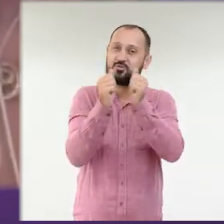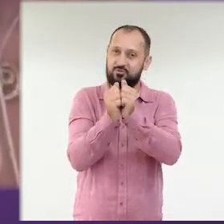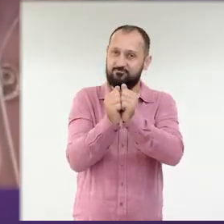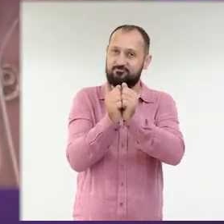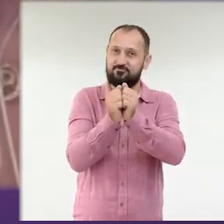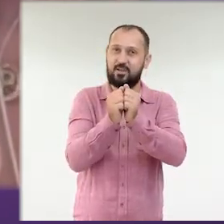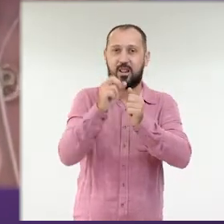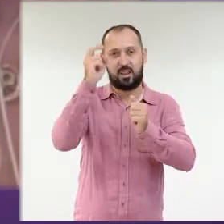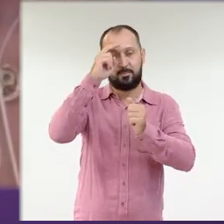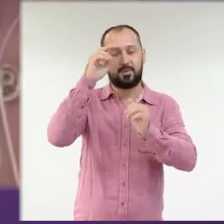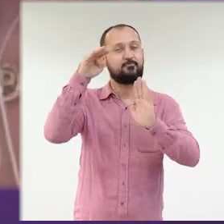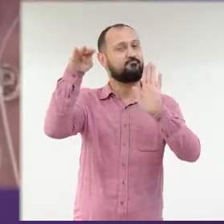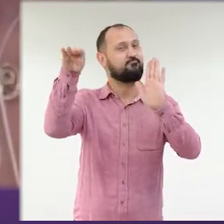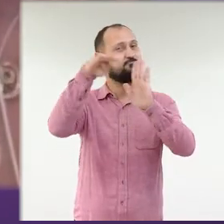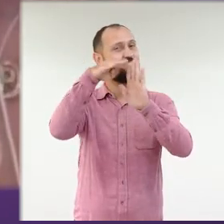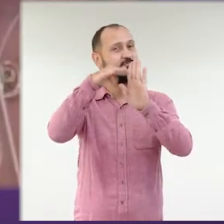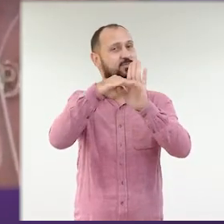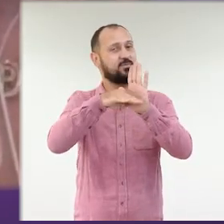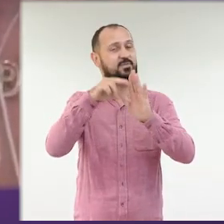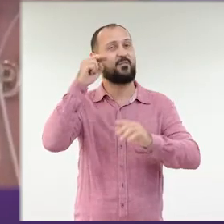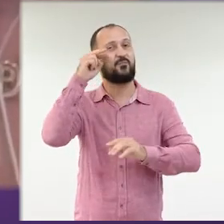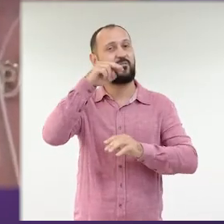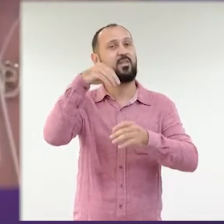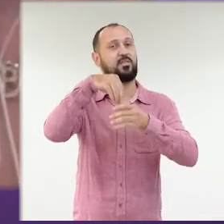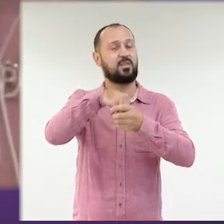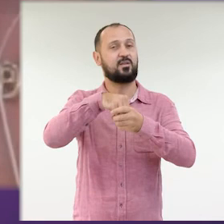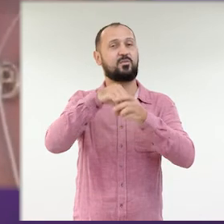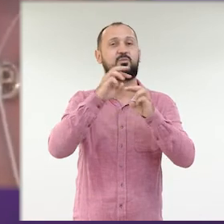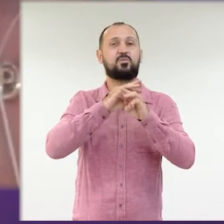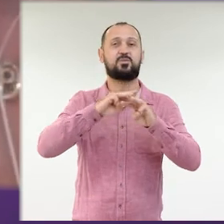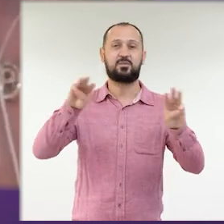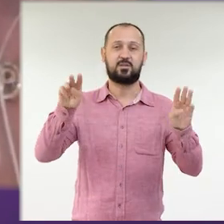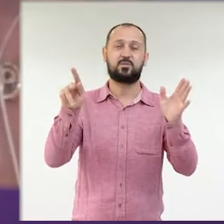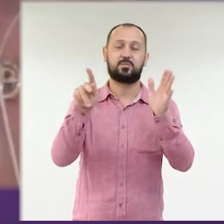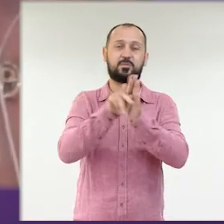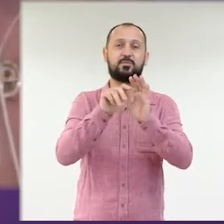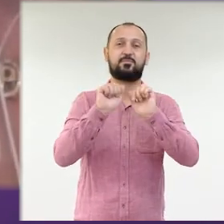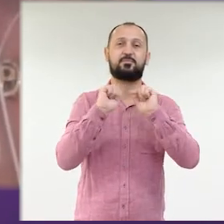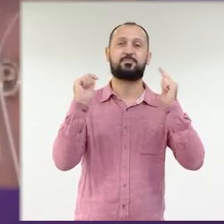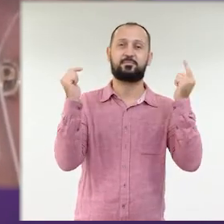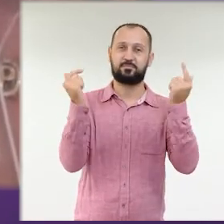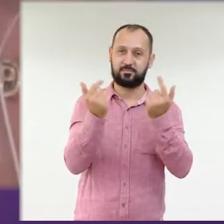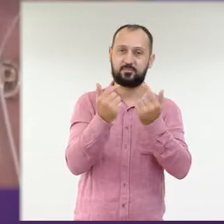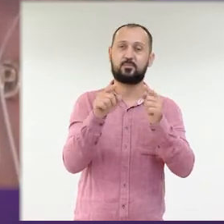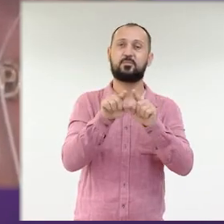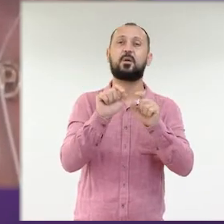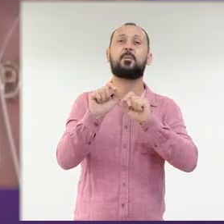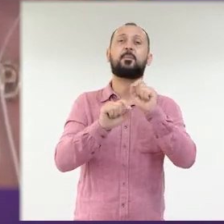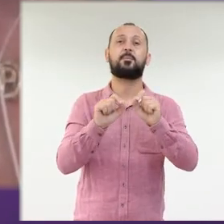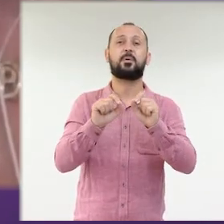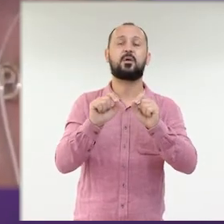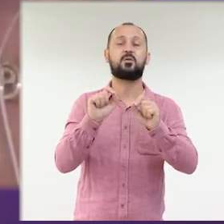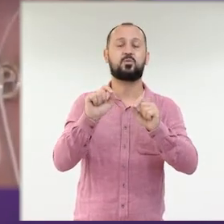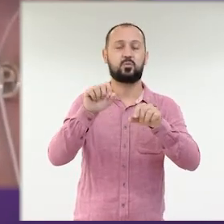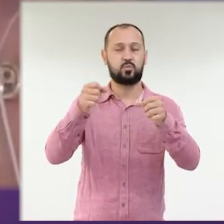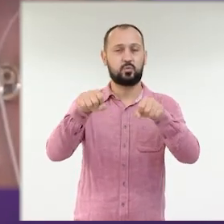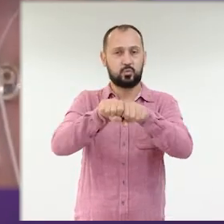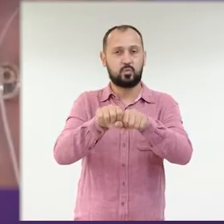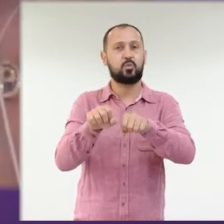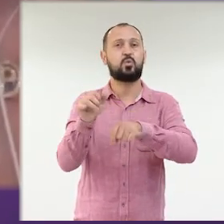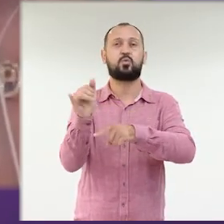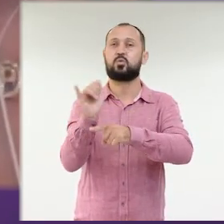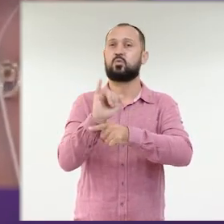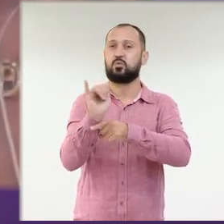Lembrando que a nossa programação você confere no site da Assembleia Legislativa, também no nosso canal do YouTube, bem como